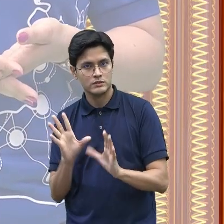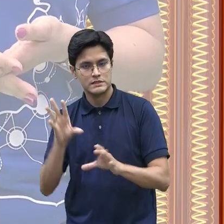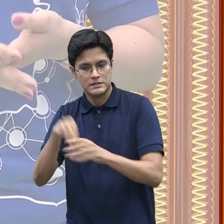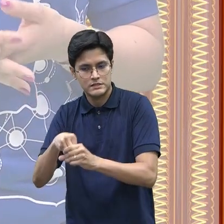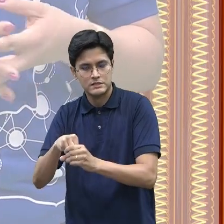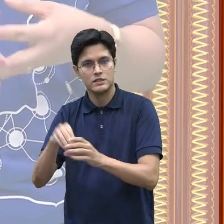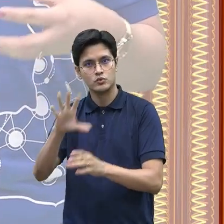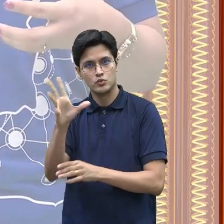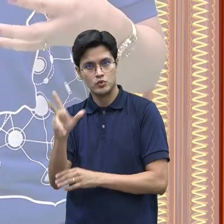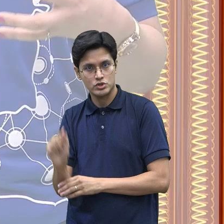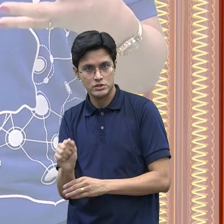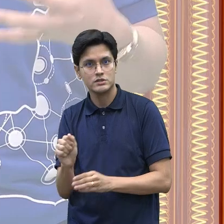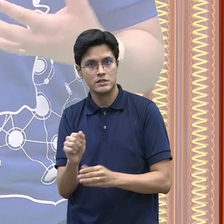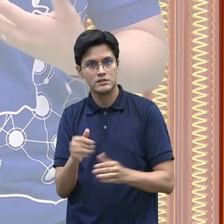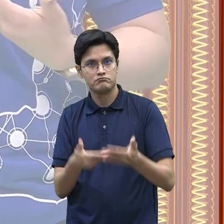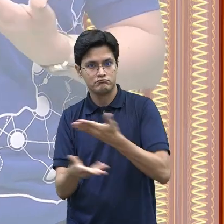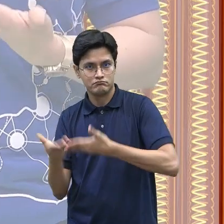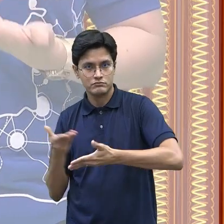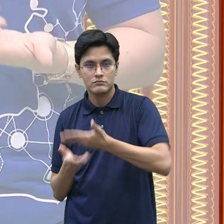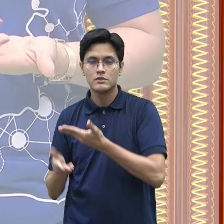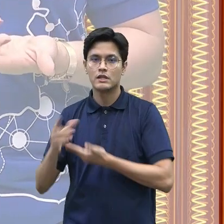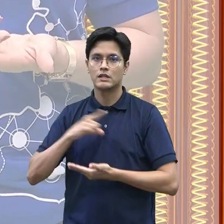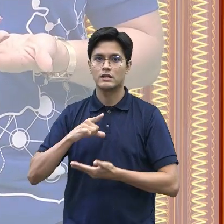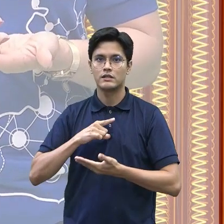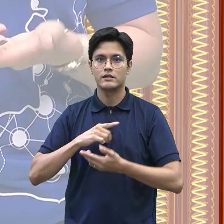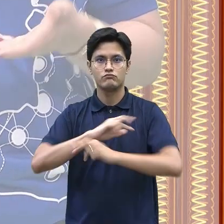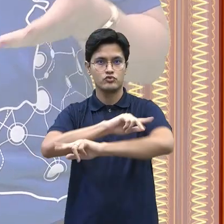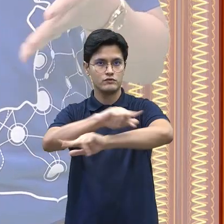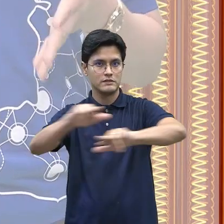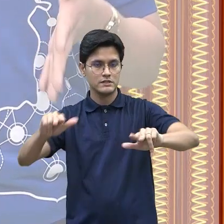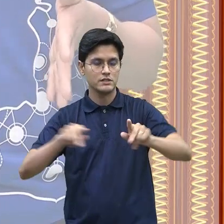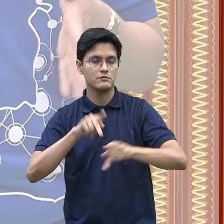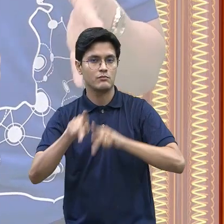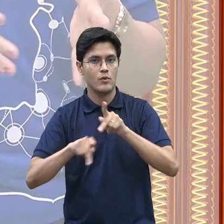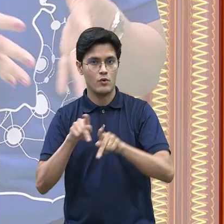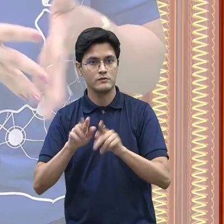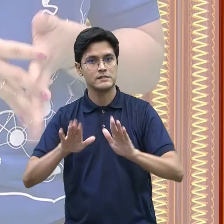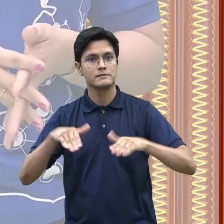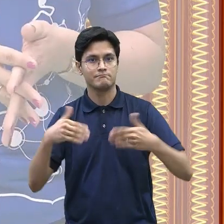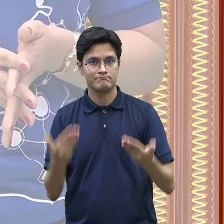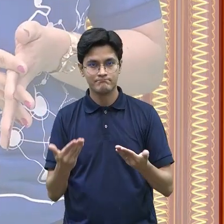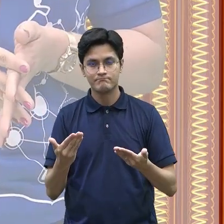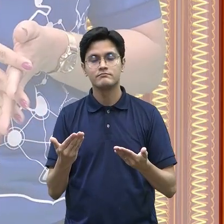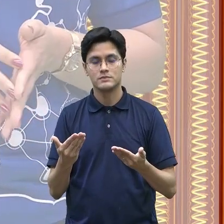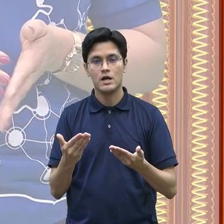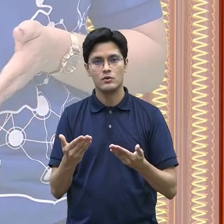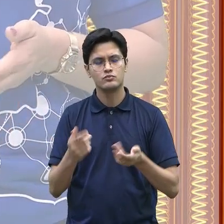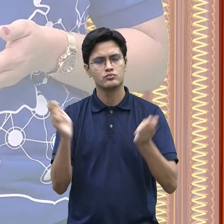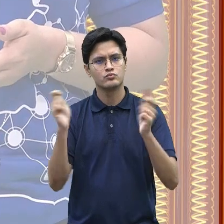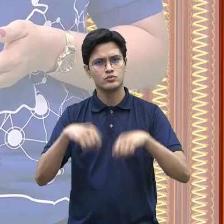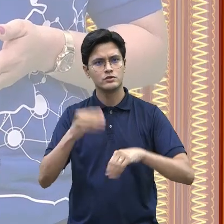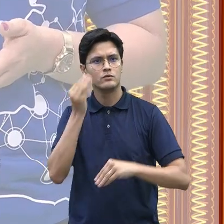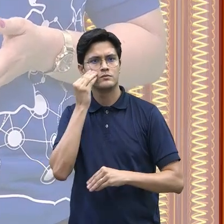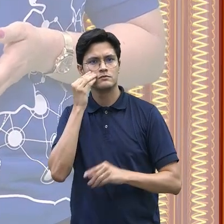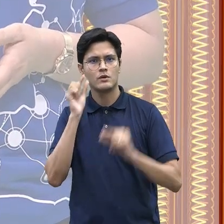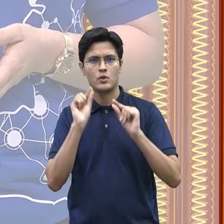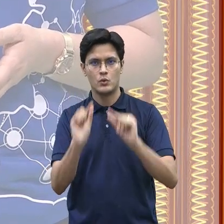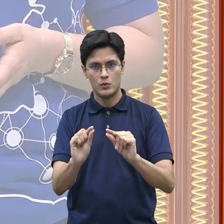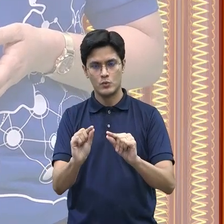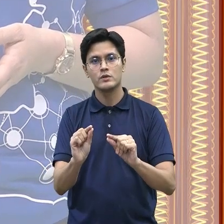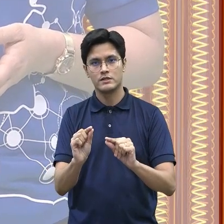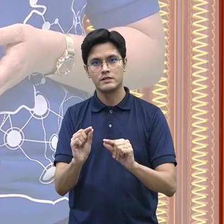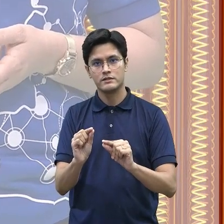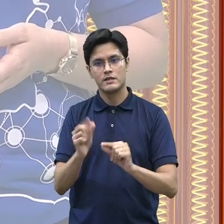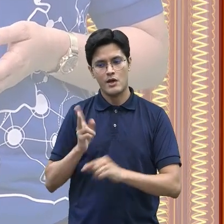Lembrando que nós temos aqui uma diversidade de povos. Então, vamos observar a persistência da